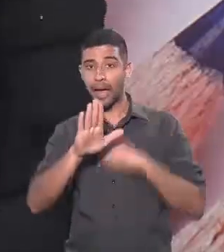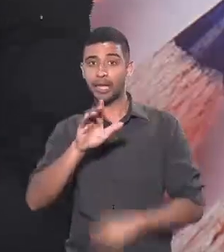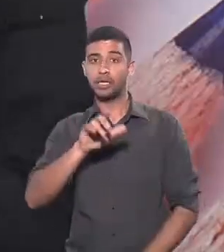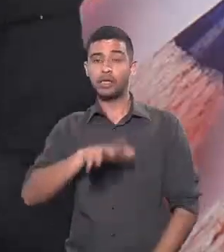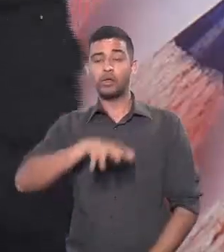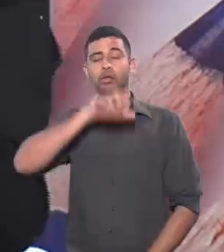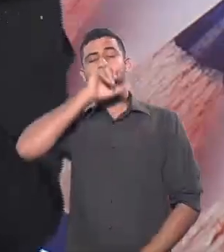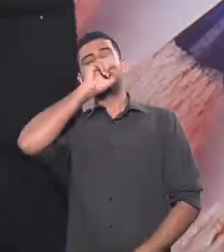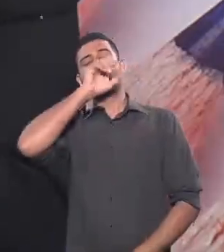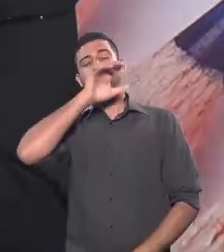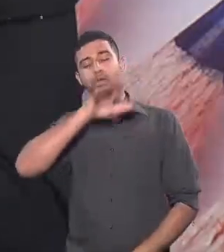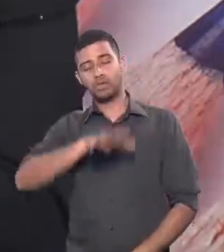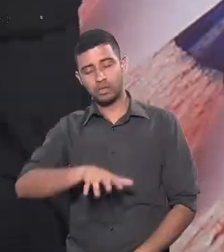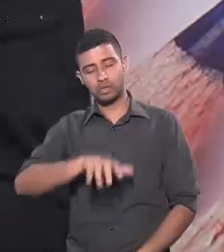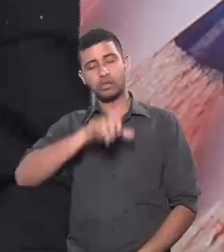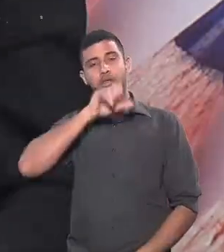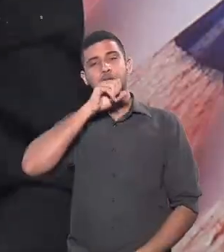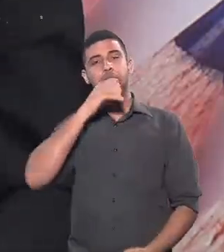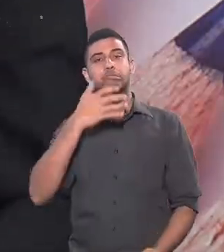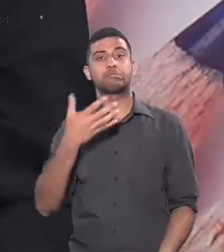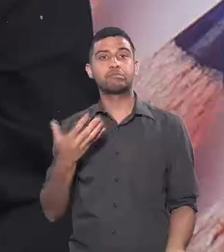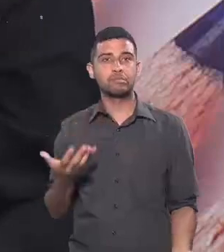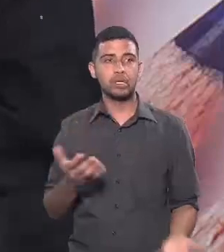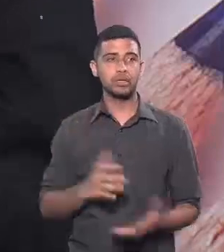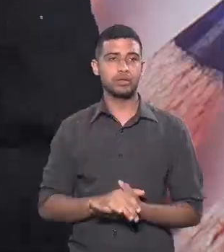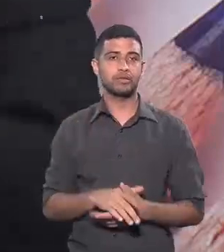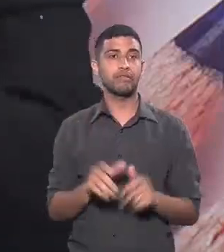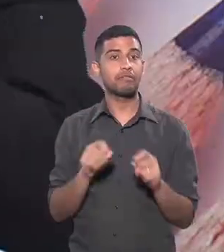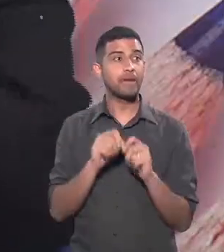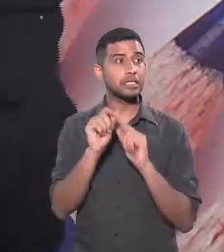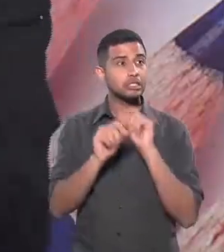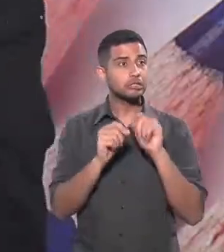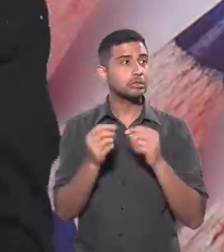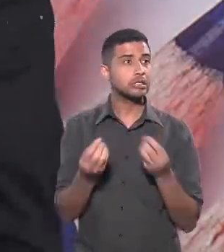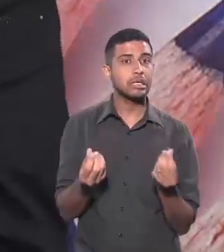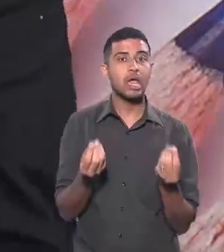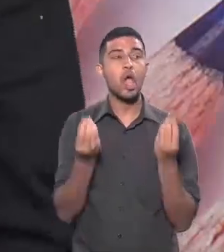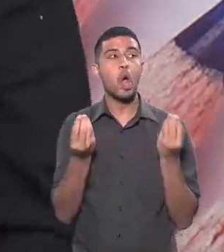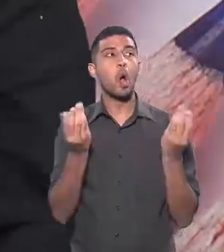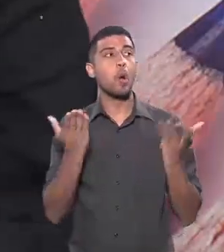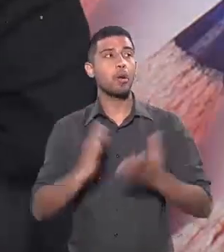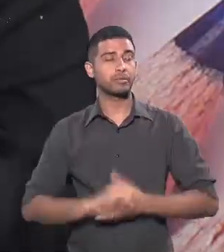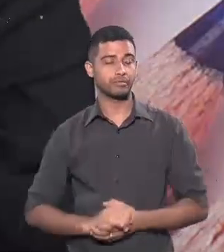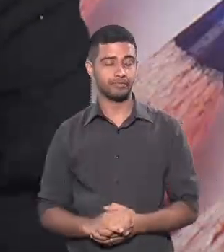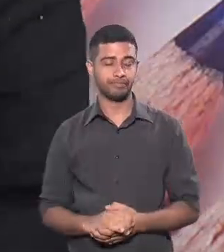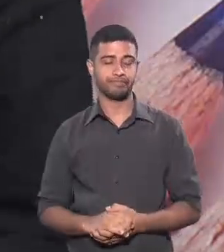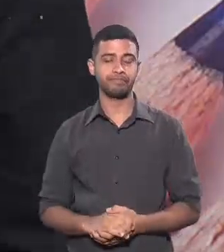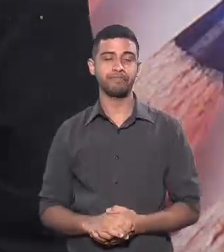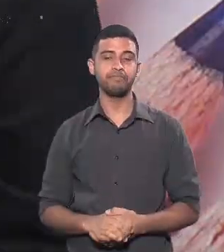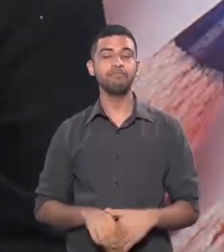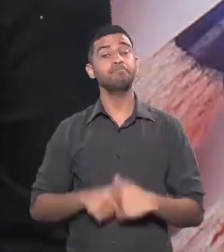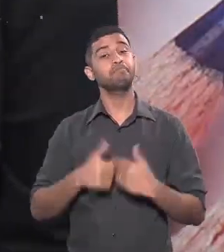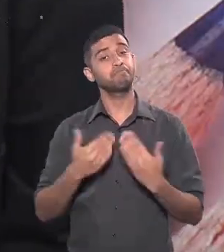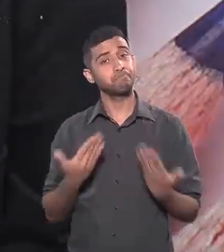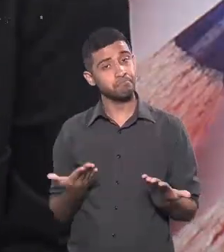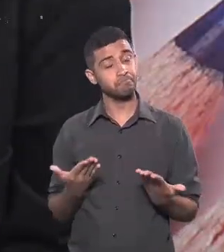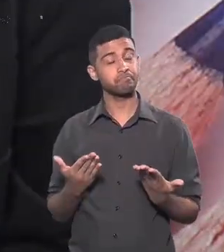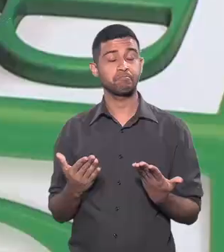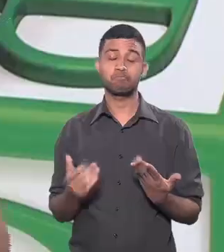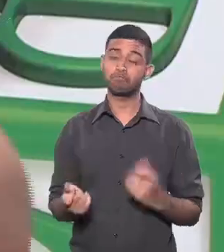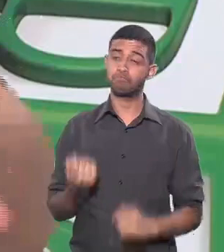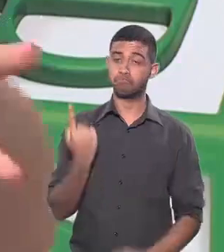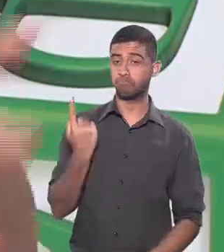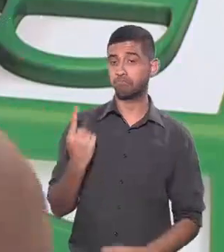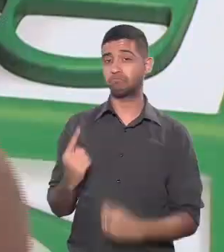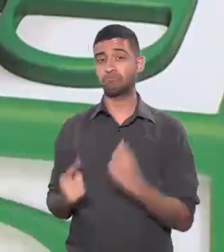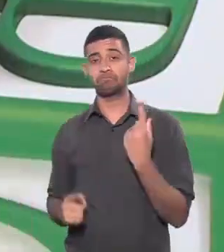gente já falou dessa questão, por isso que eu não quero voltar, para não ser repetitiva. Assim, como é que a gente deve transportar essa criança? Quais são os primeiros cuidados? Então, depende